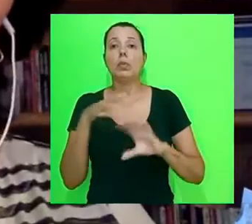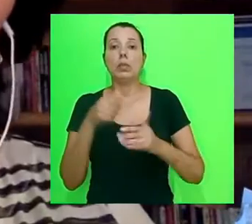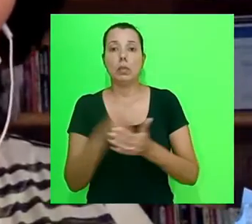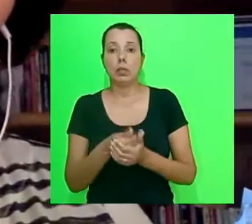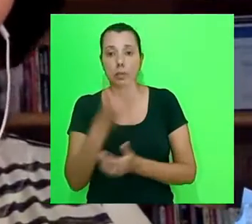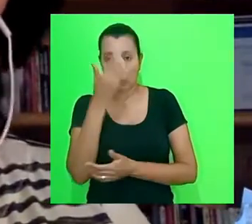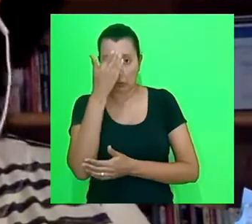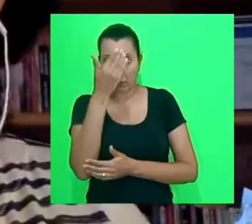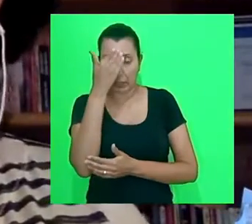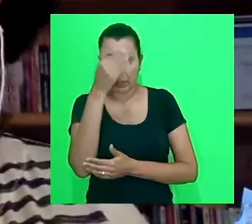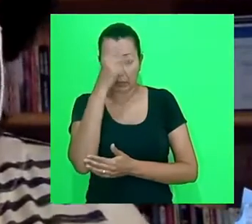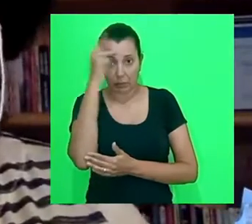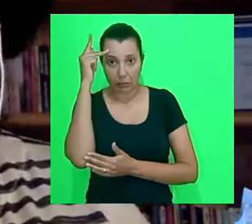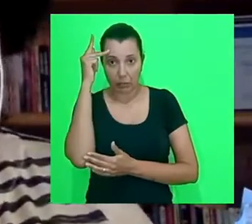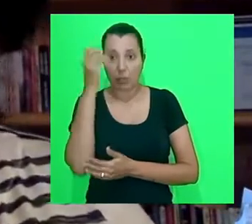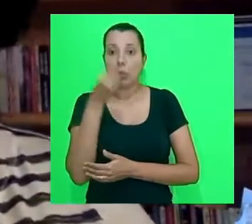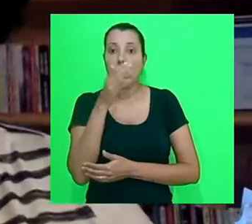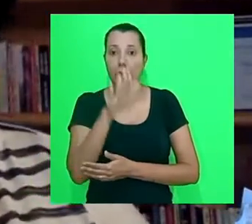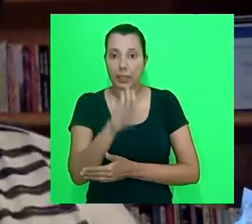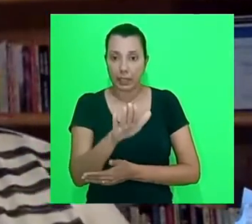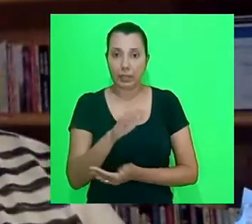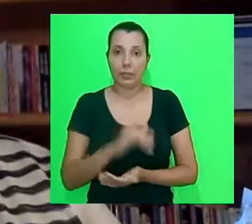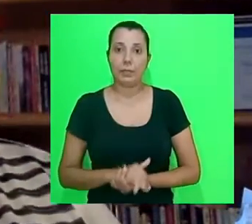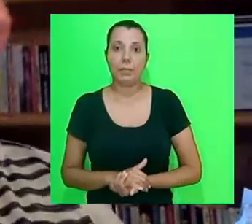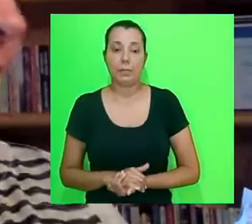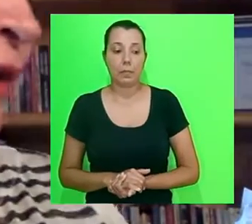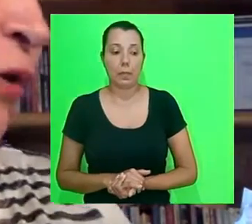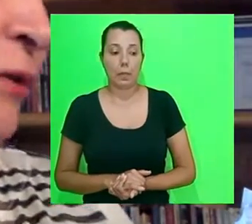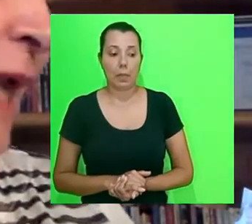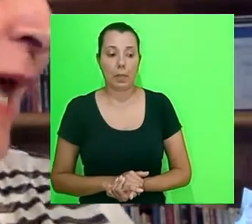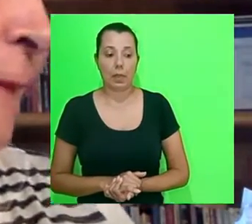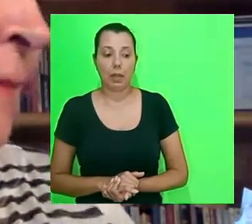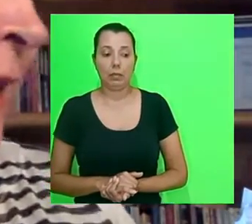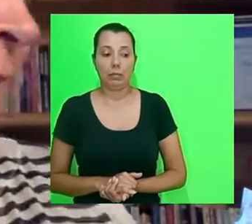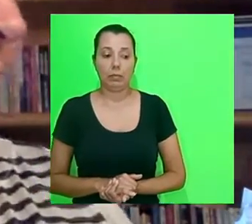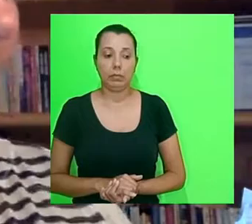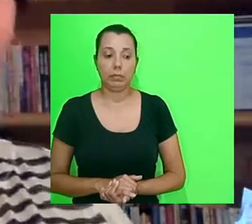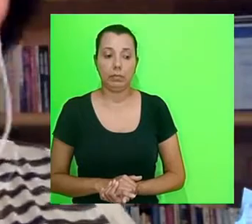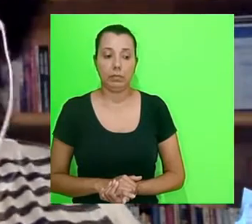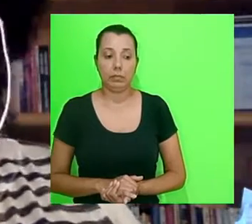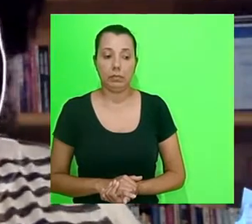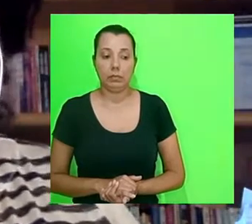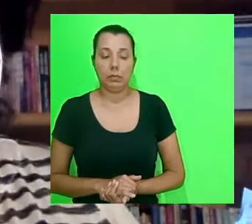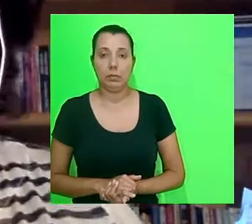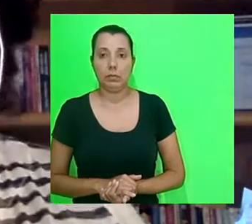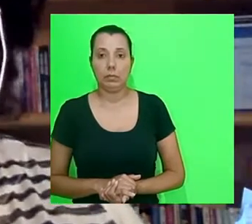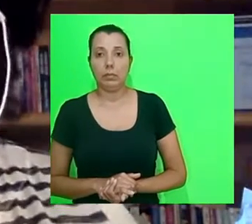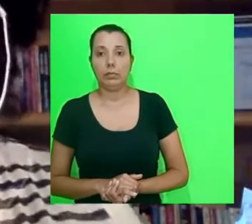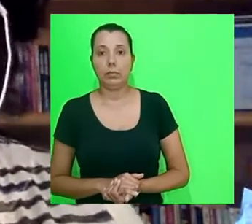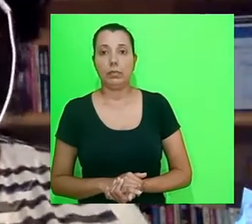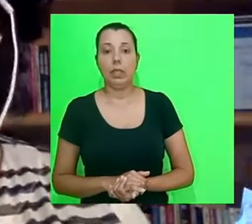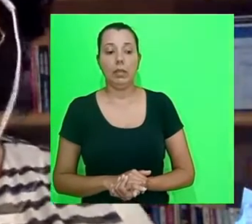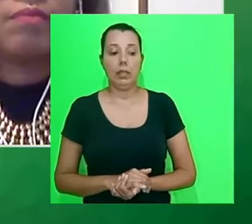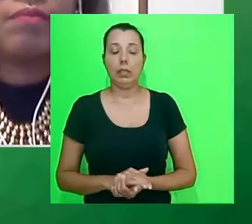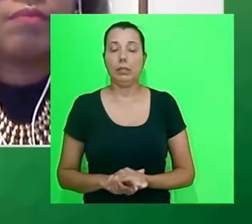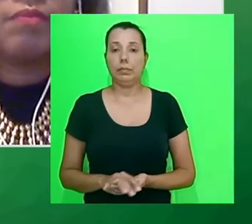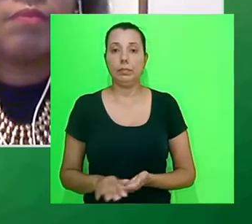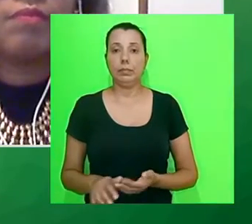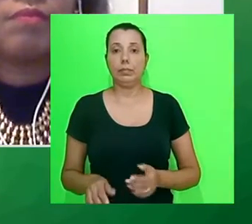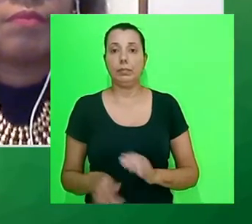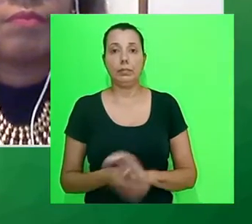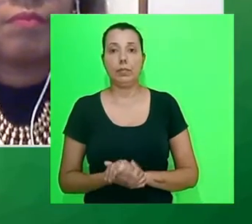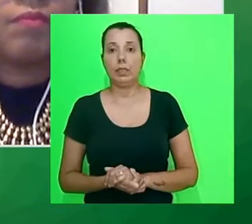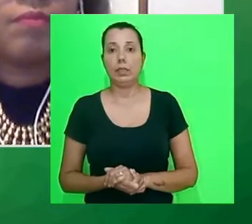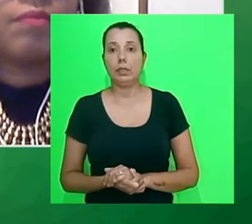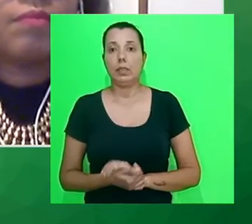questão posta pela Valesca, e dizer que é uma alegria, Valesca, encontrá-la, falar, você disse, eu sei que